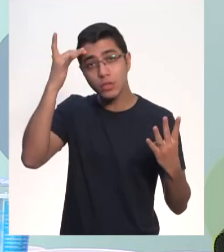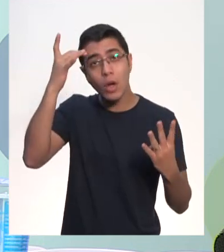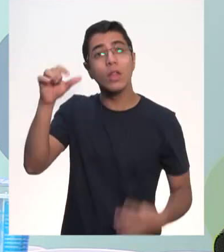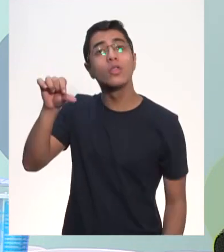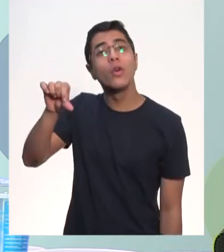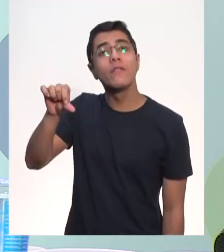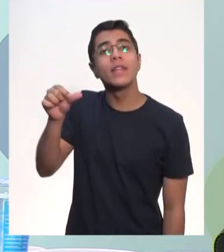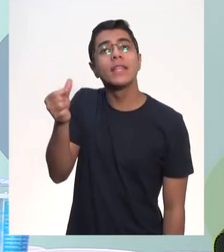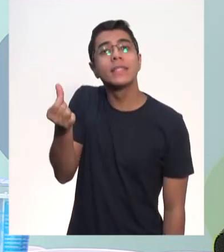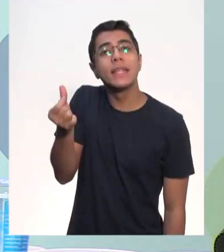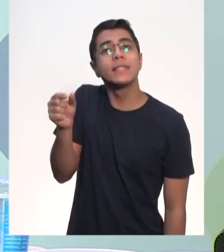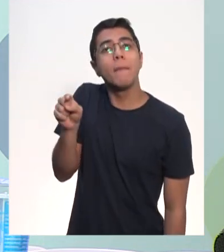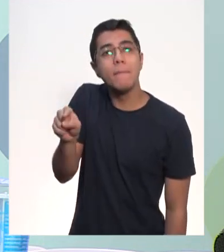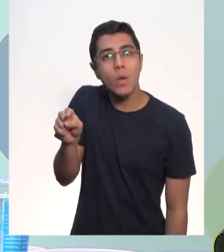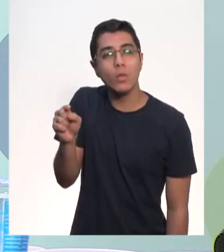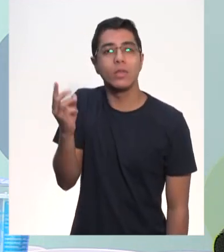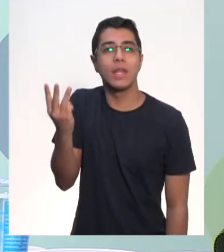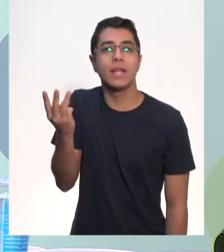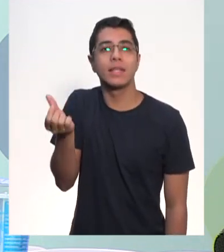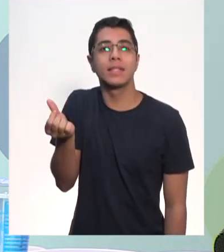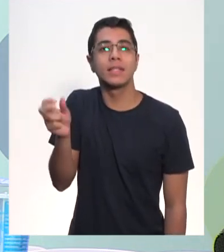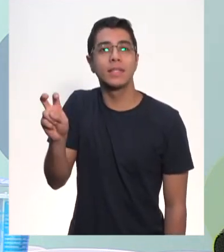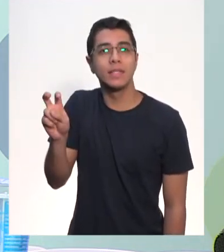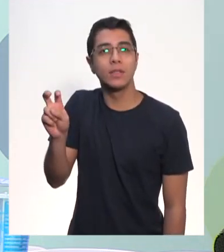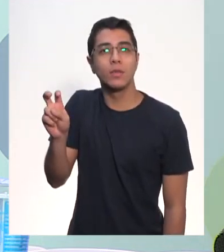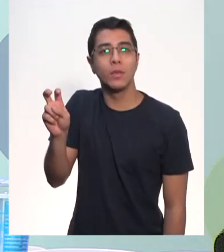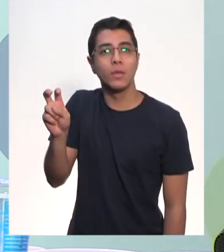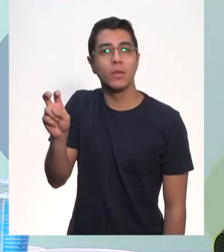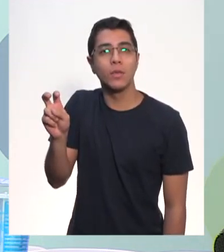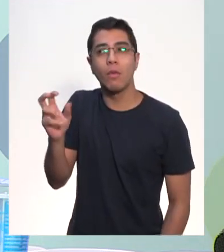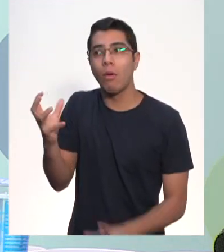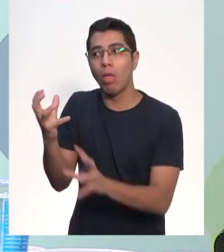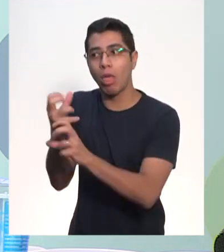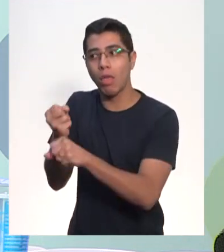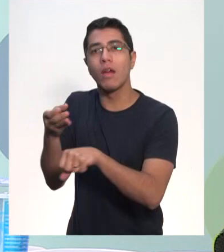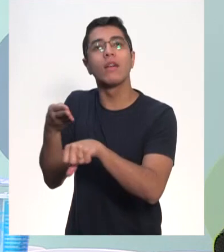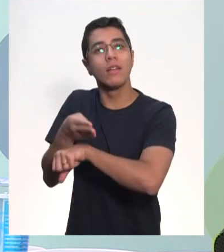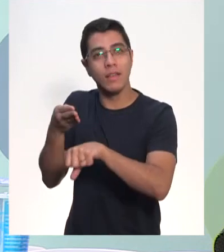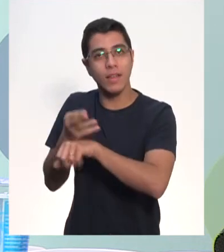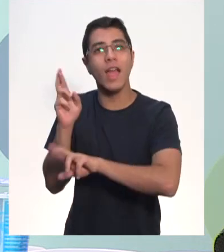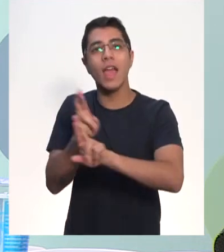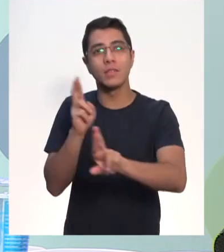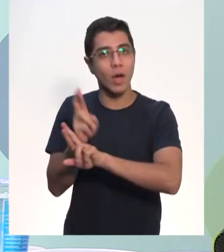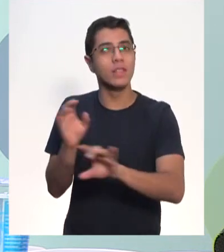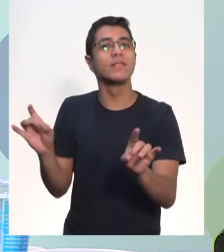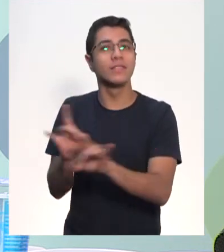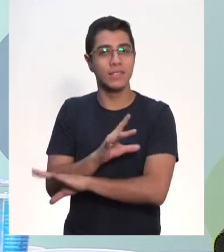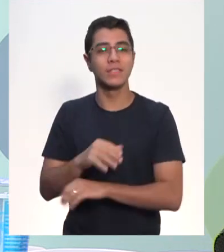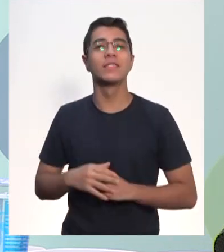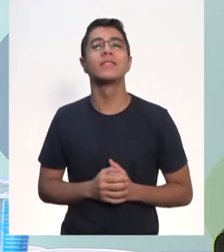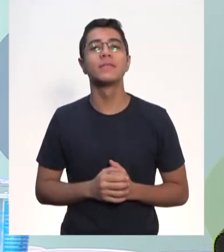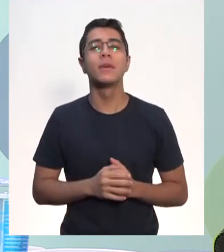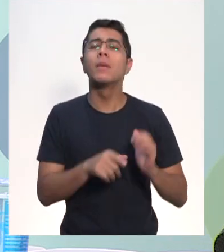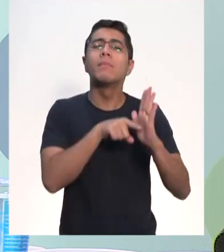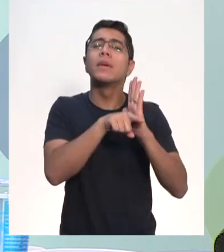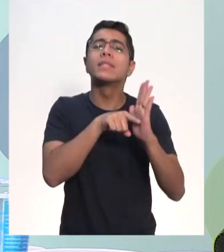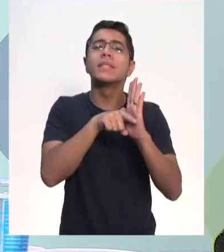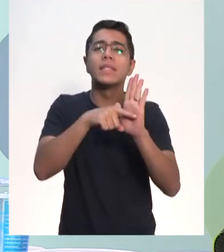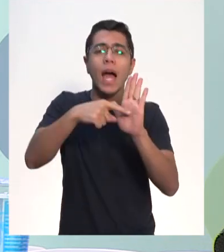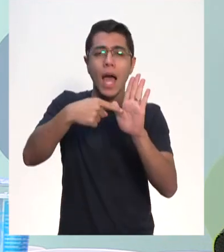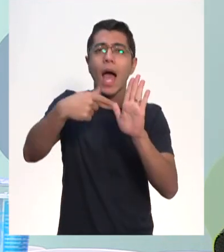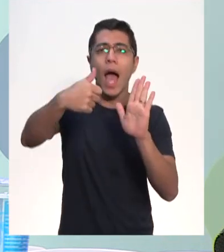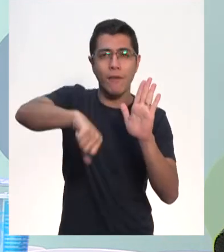96.365 participantes que já concluíram. E a pesquisa, o encerramento, né, a avaliação, nós temos